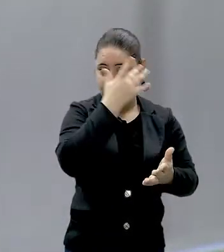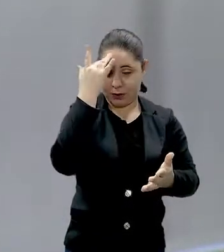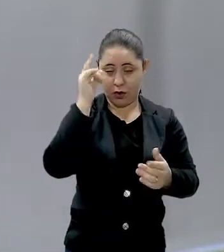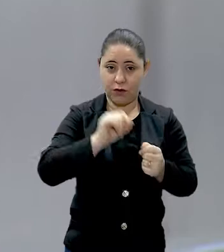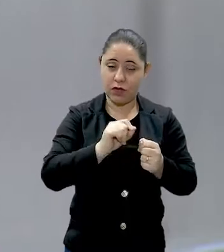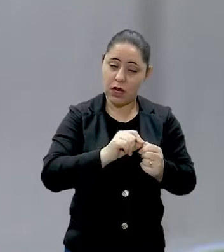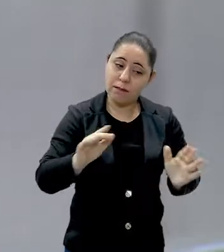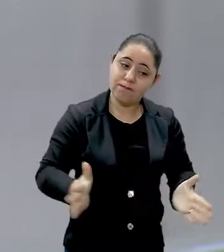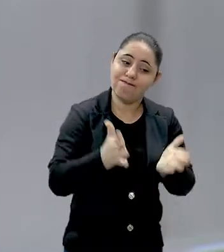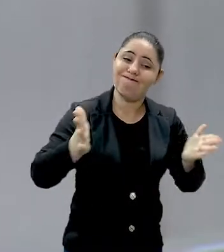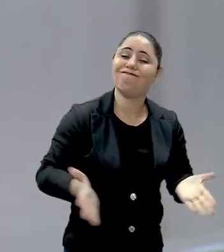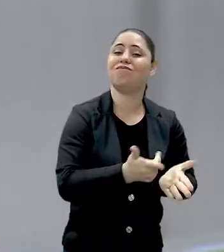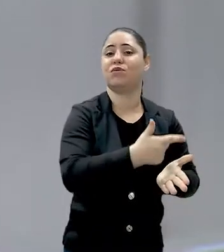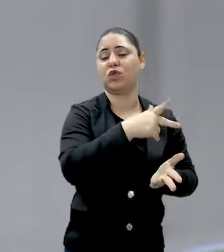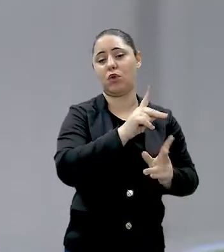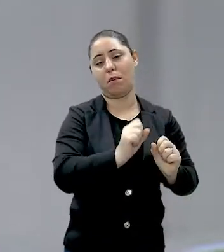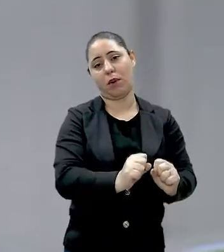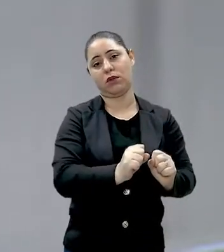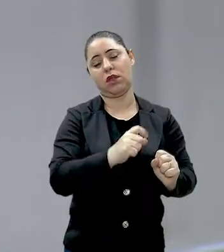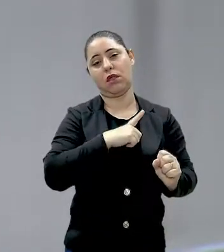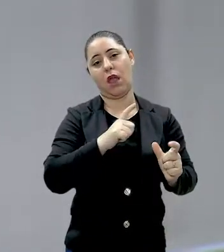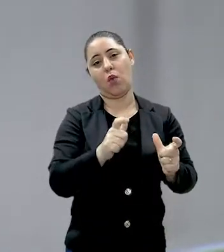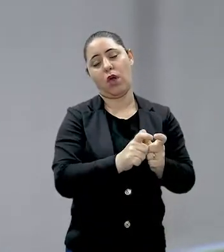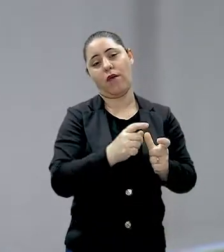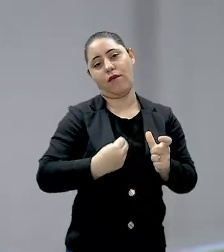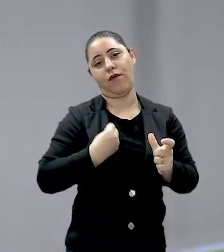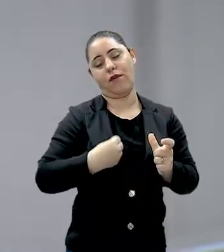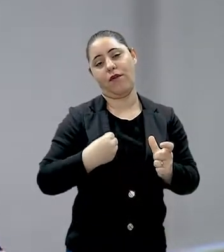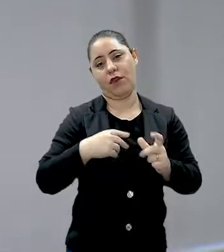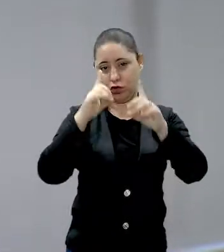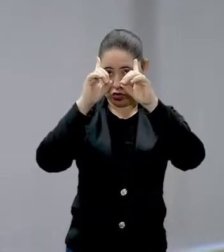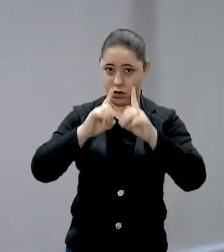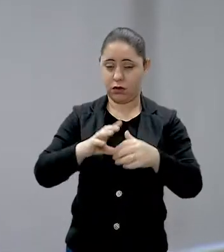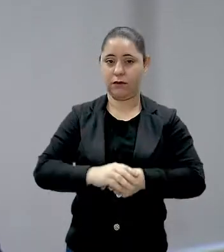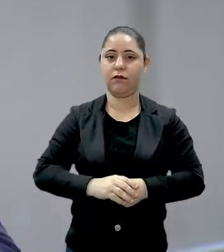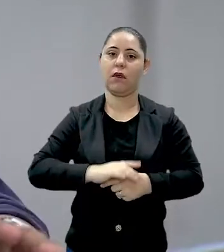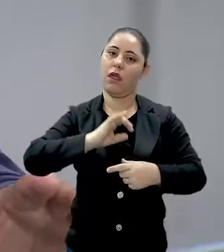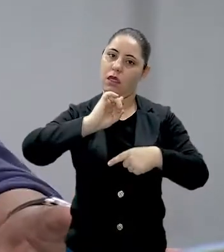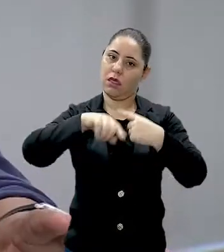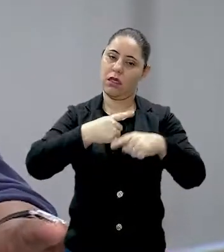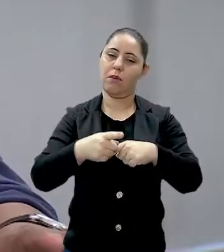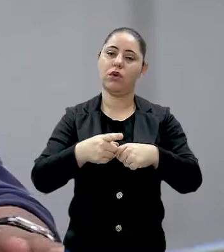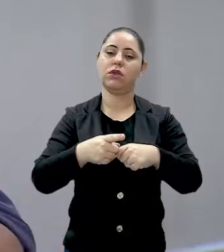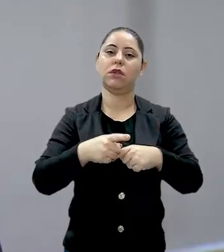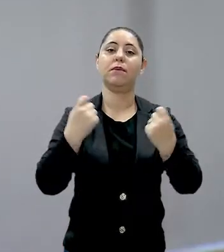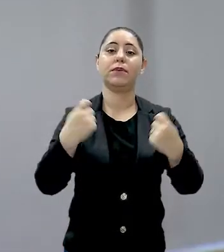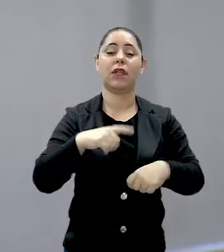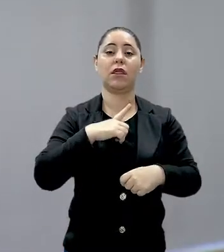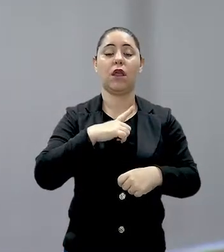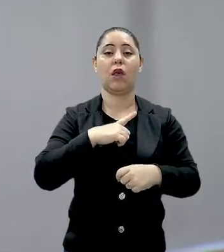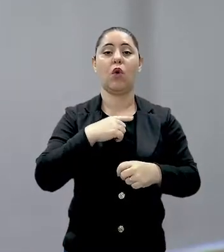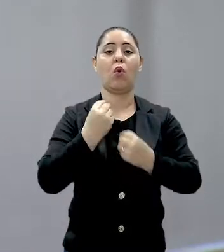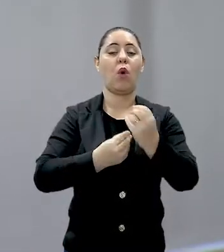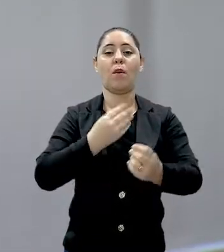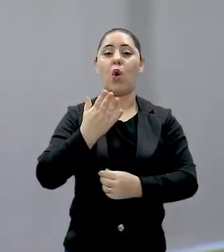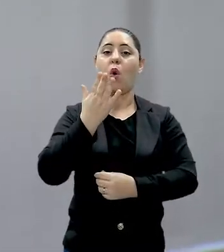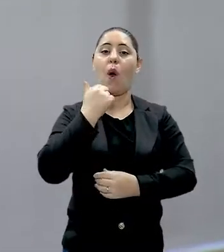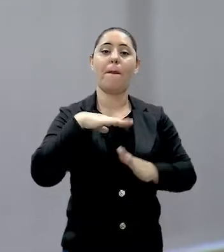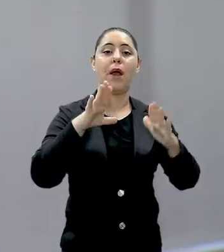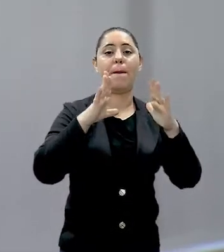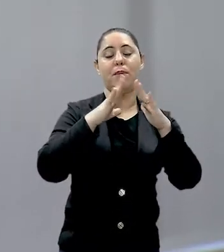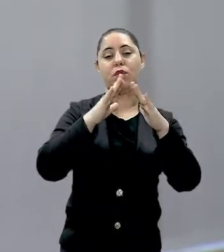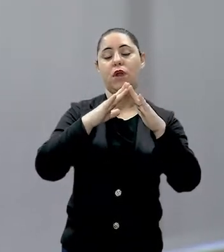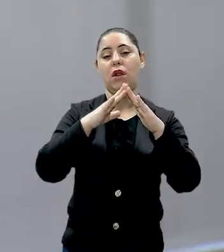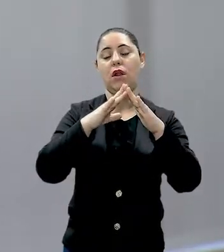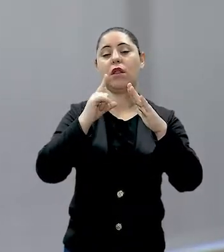promover isso para fazer com que essas pessoas possam minimamente viver com dignidade. Depois de uma certa condição, o sujeito tem que ter condição de comer,